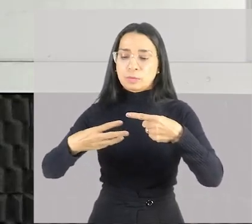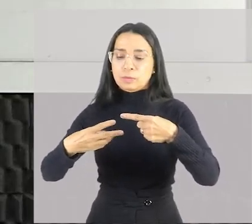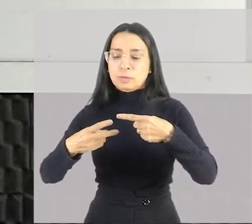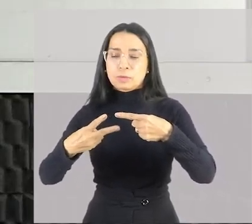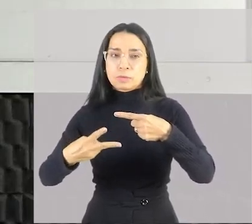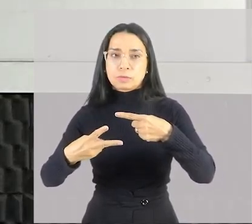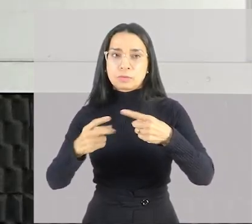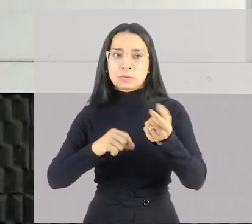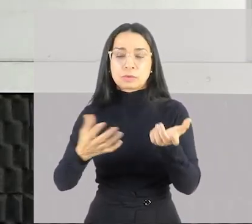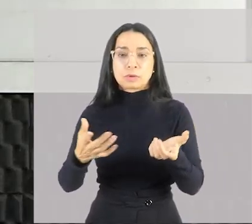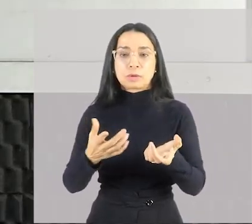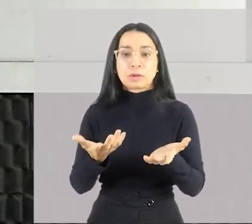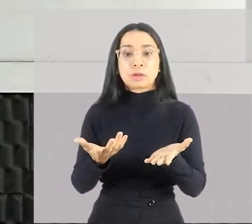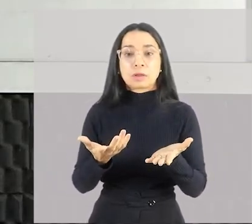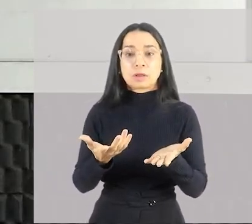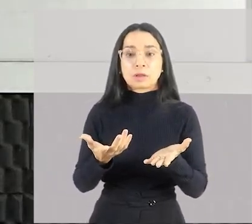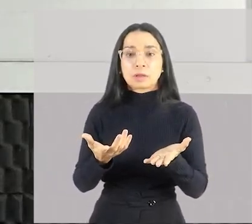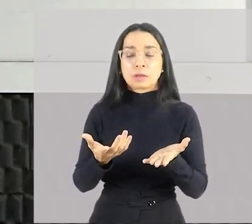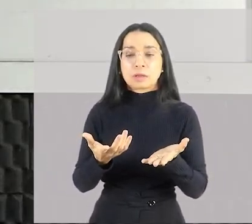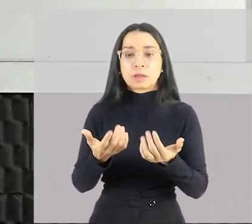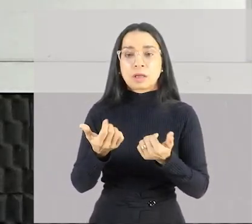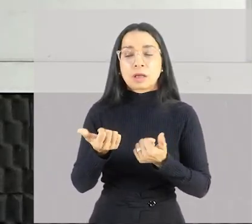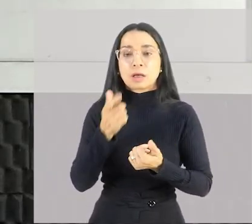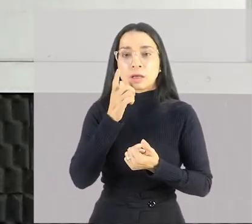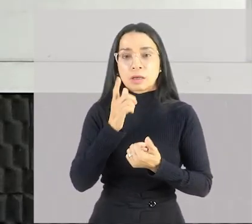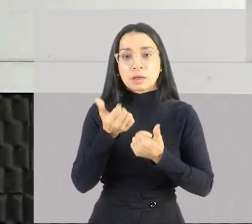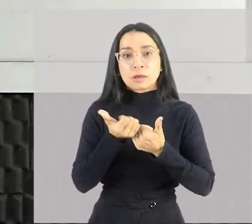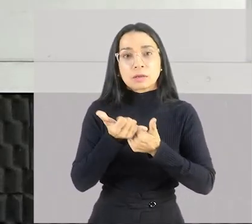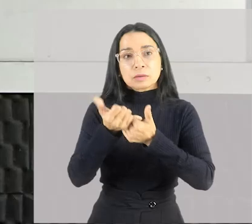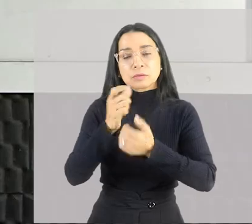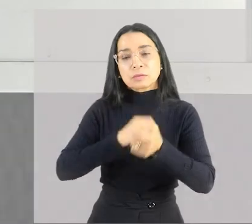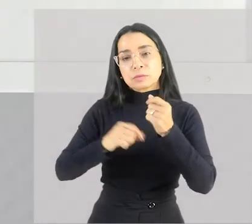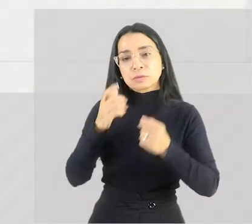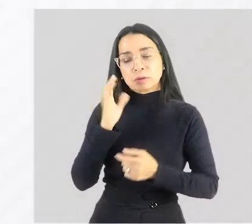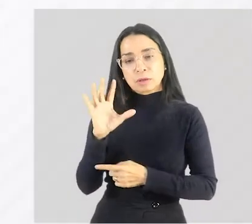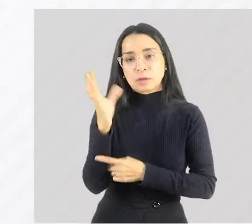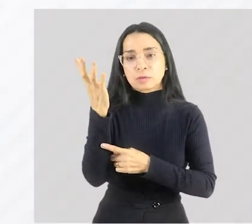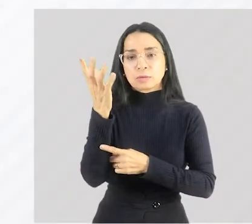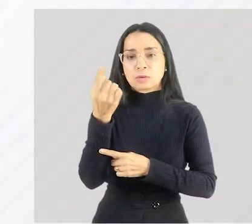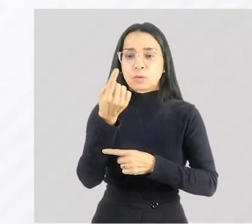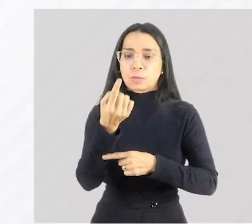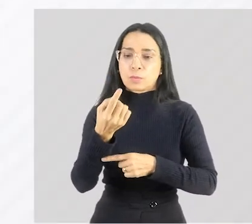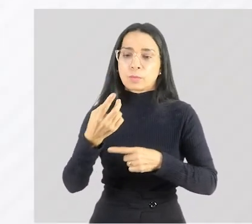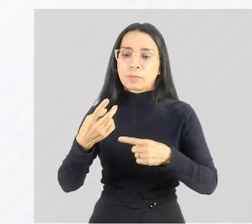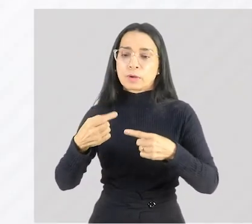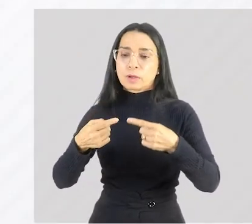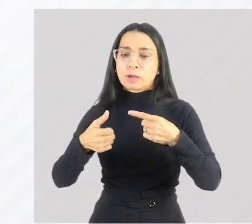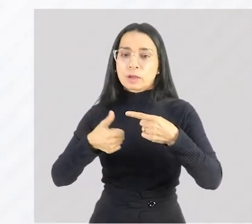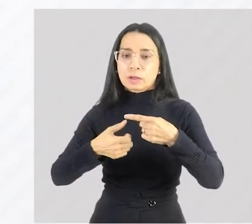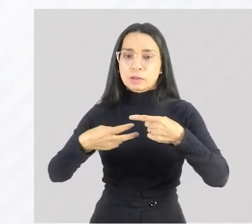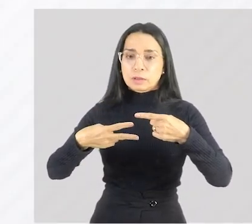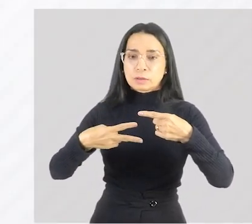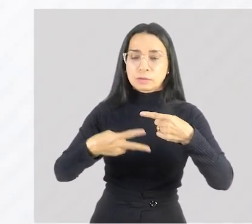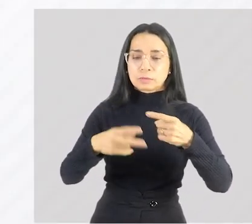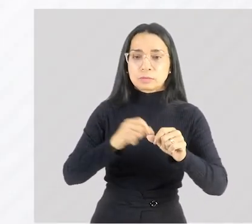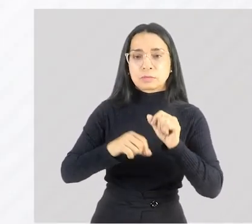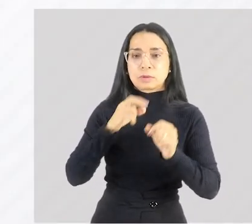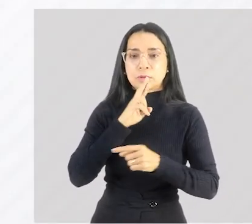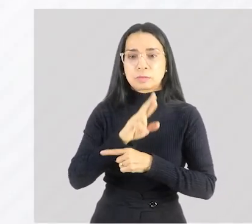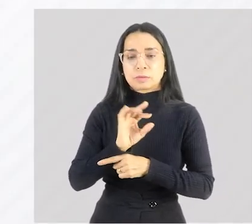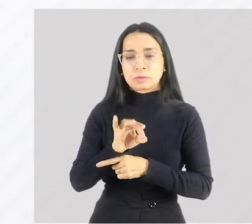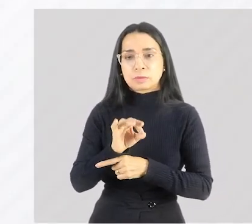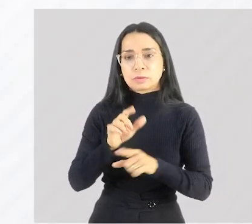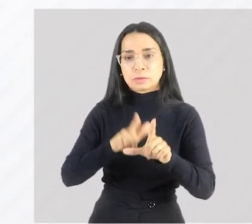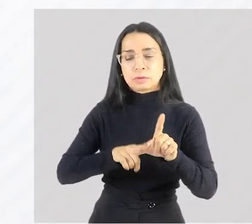chance do meu evento acontecer uma chance de um para 12 resposta correta aí letra